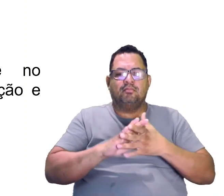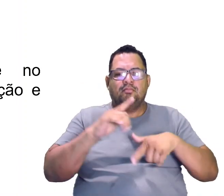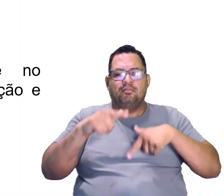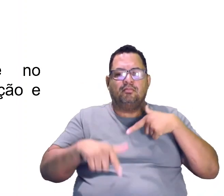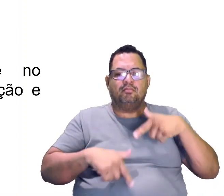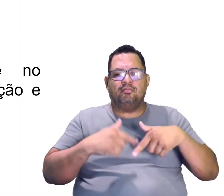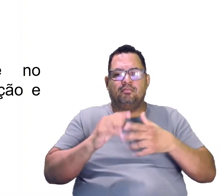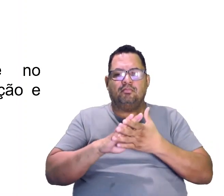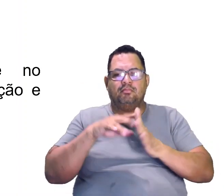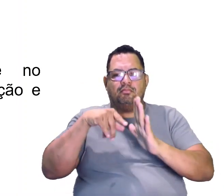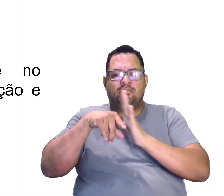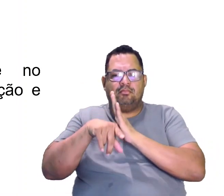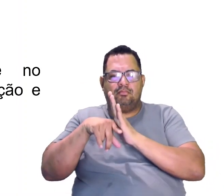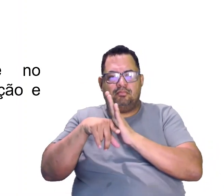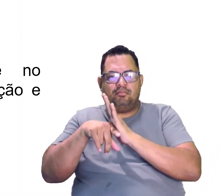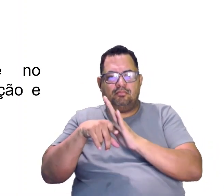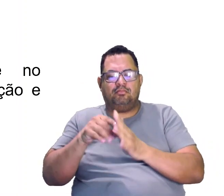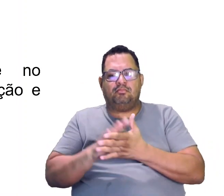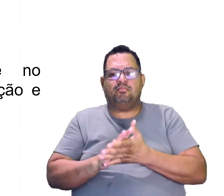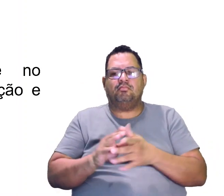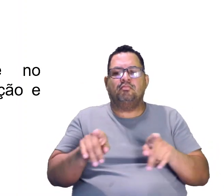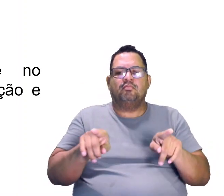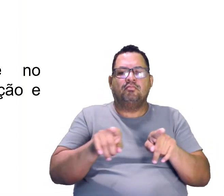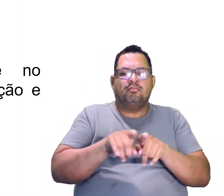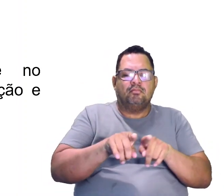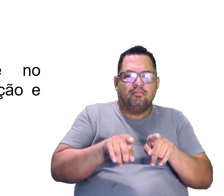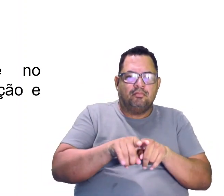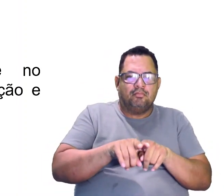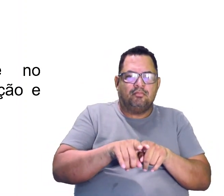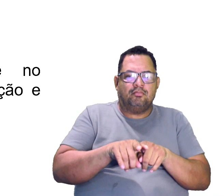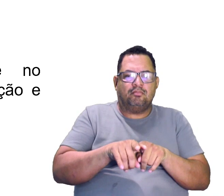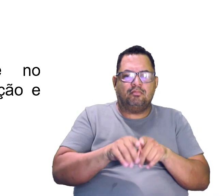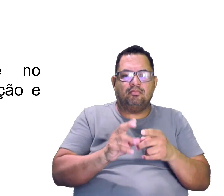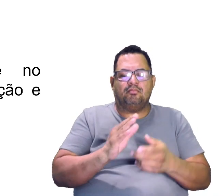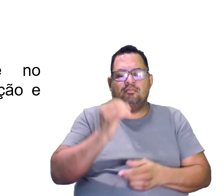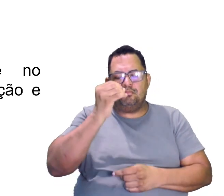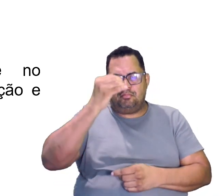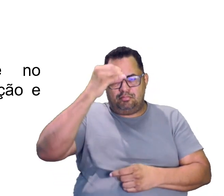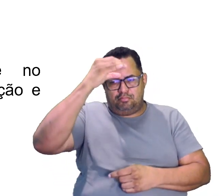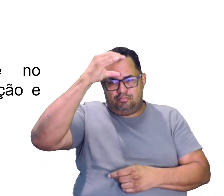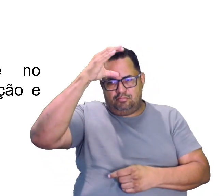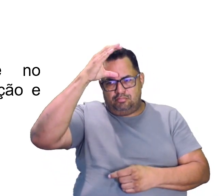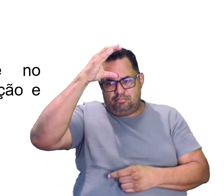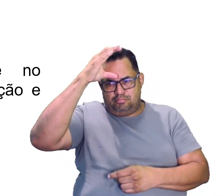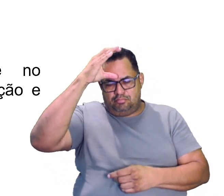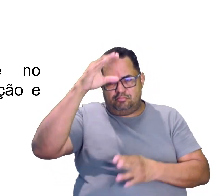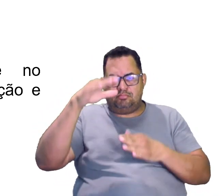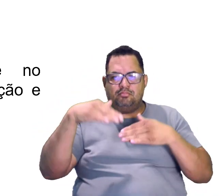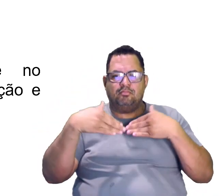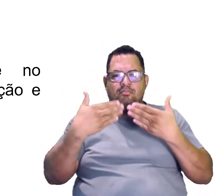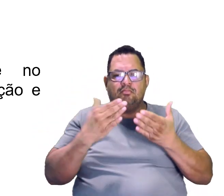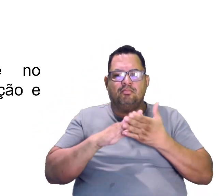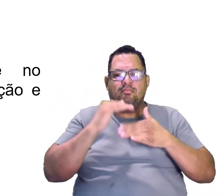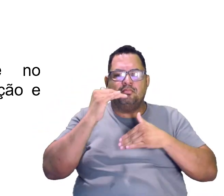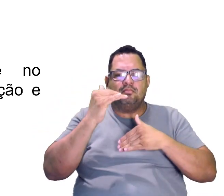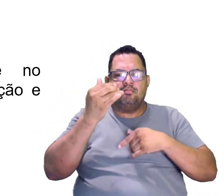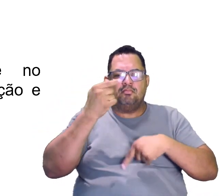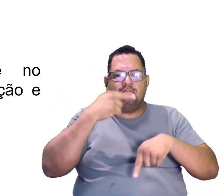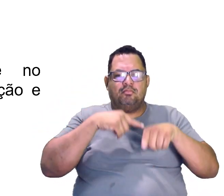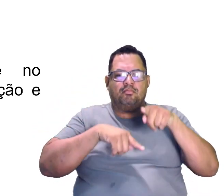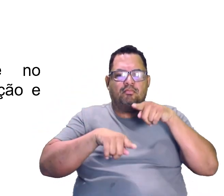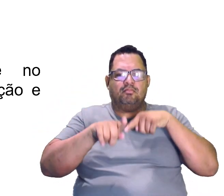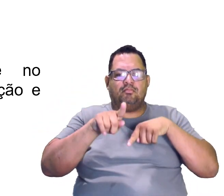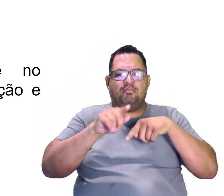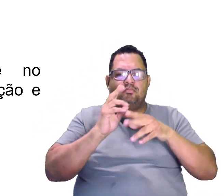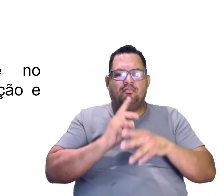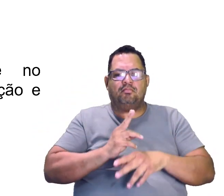atua no processo de investigação, quer dizer, de conhecimentos, no desenvolvimento de processos